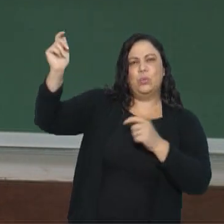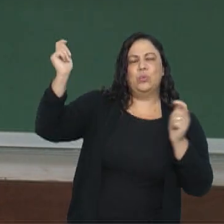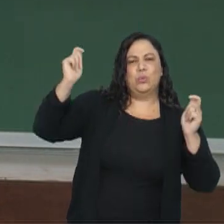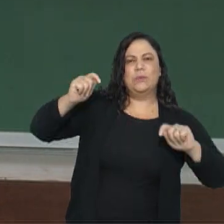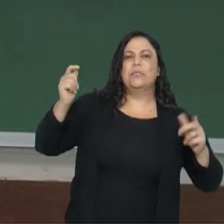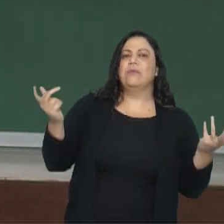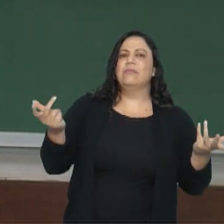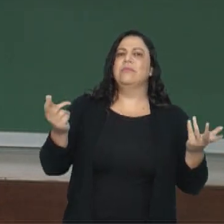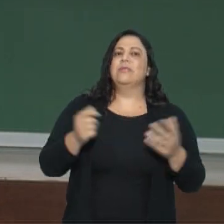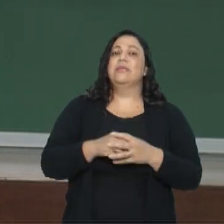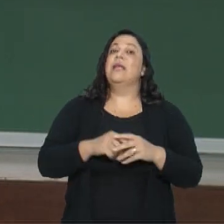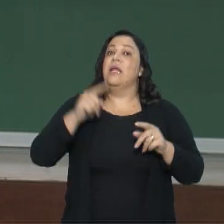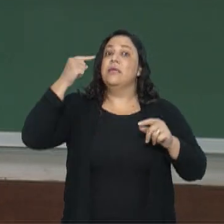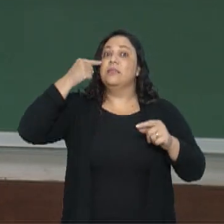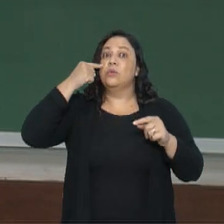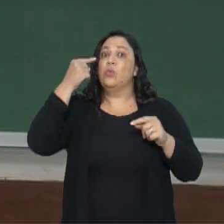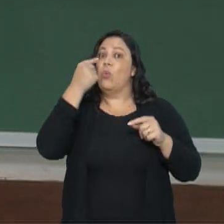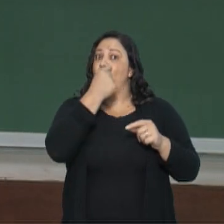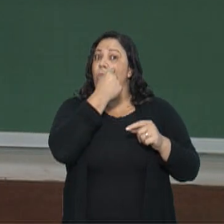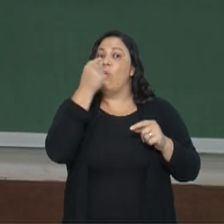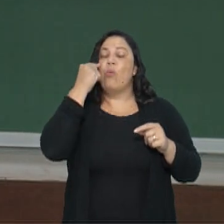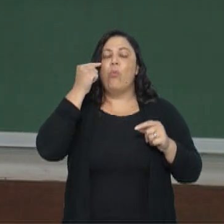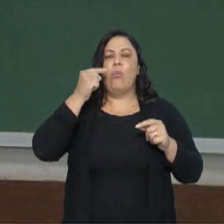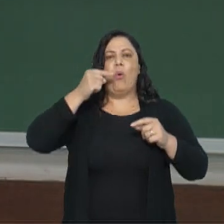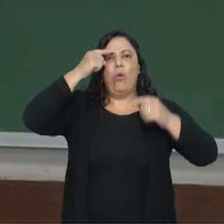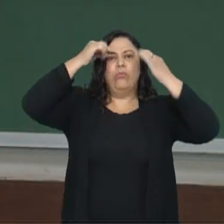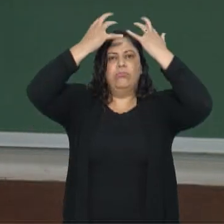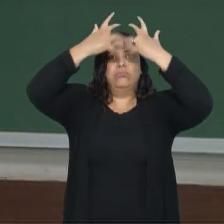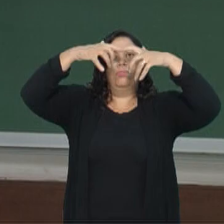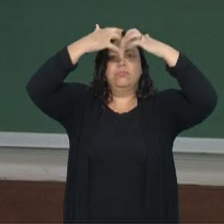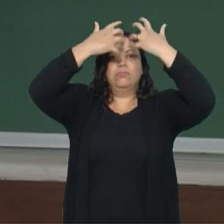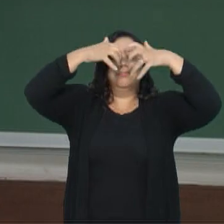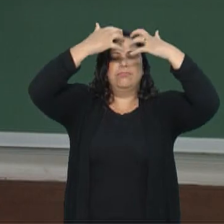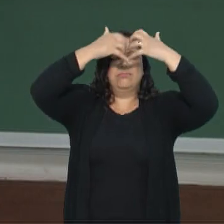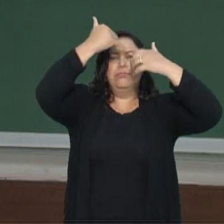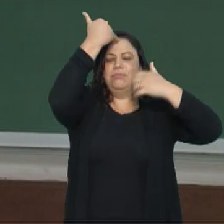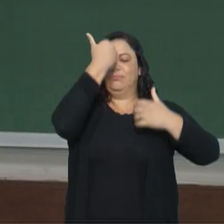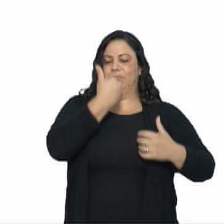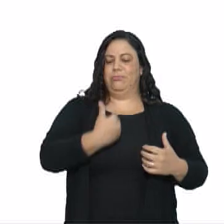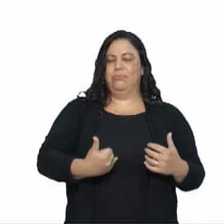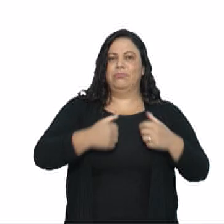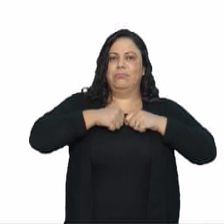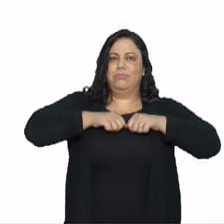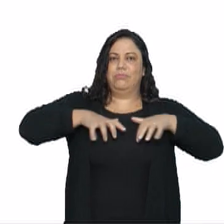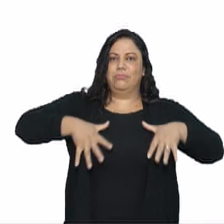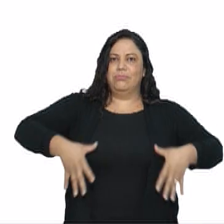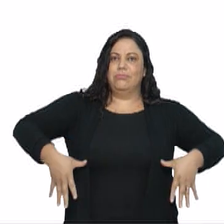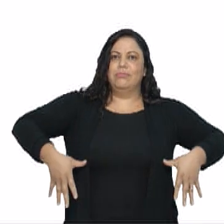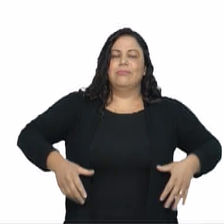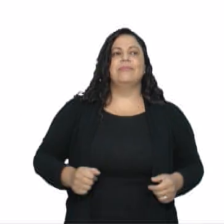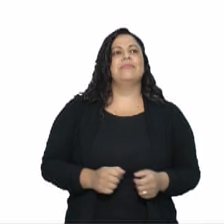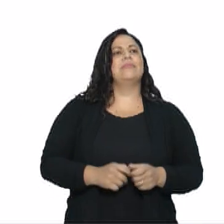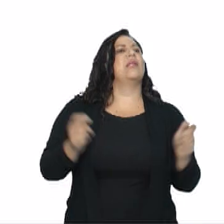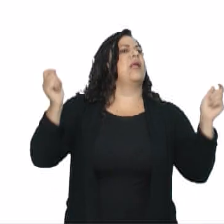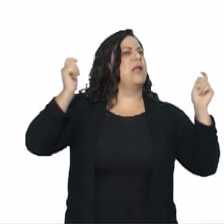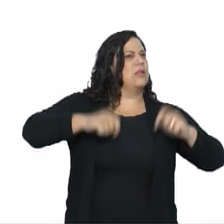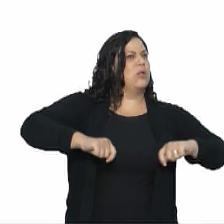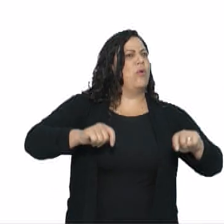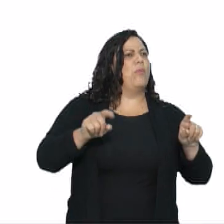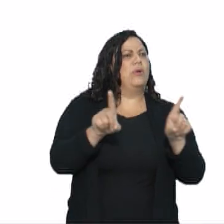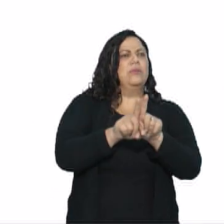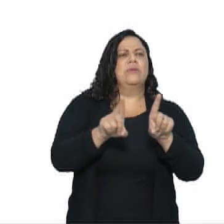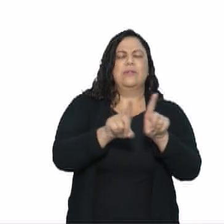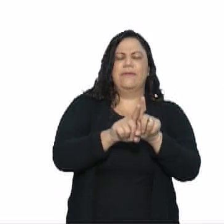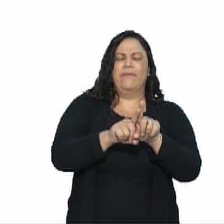tem a ver com o nosso sistema nervoso que a gente está aprendendo na aula. Então vamos lá? Já que eu falei do sistema nervoso central, eu tenho que falar do